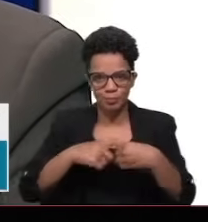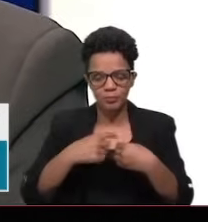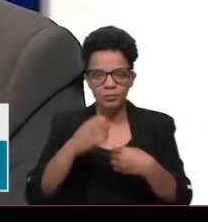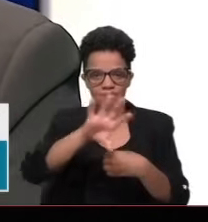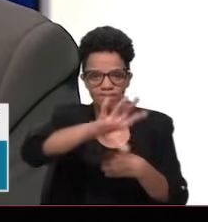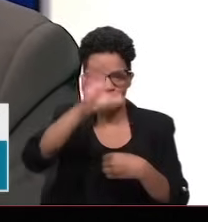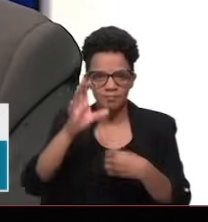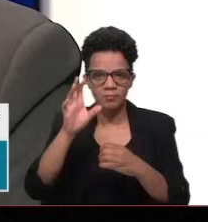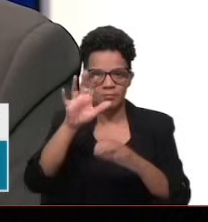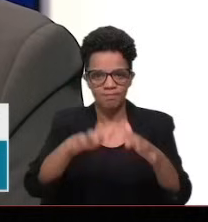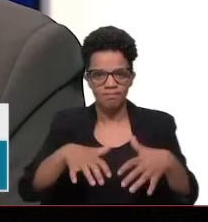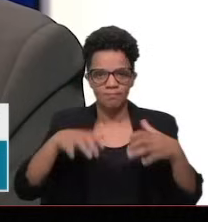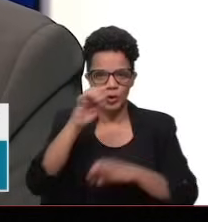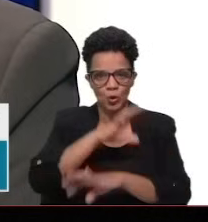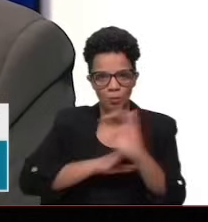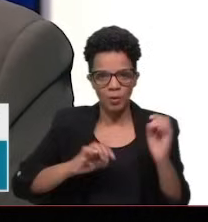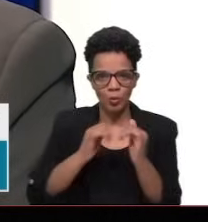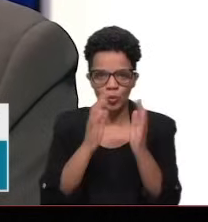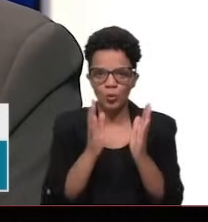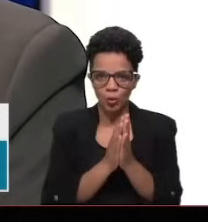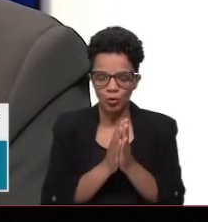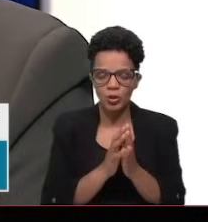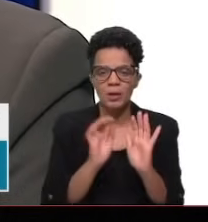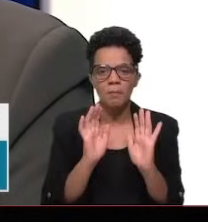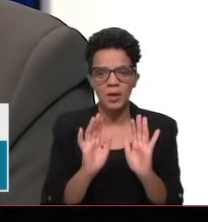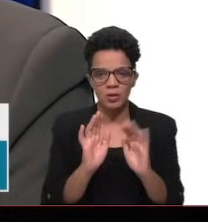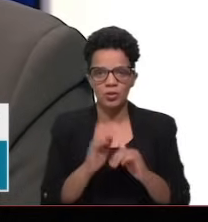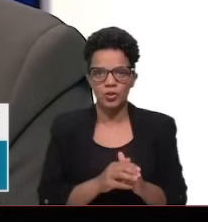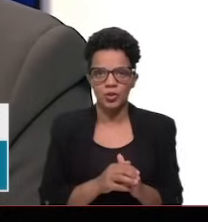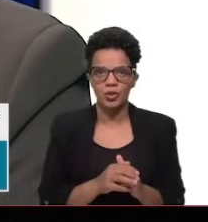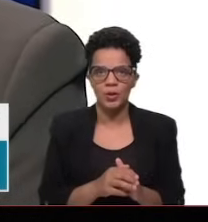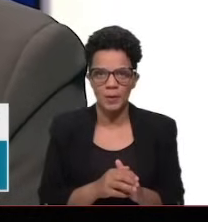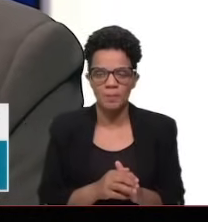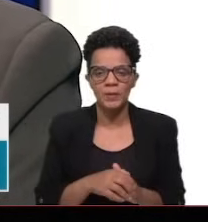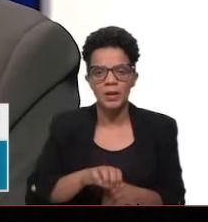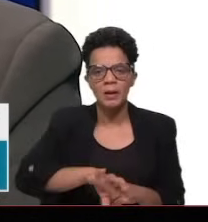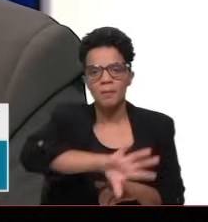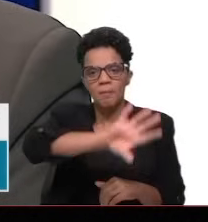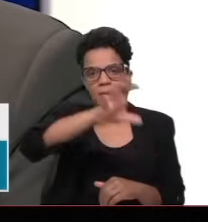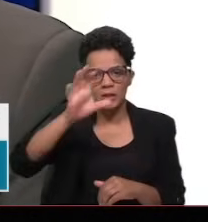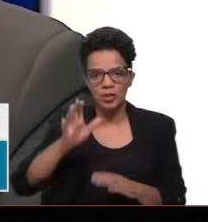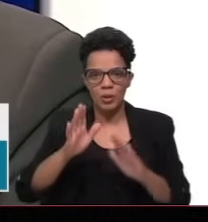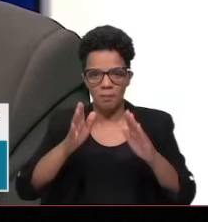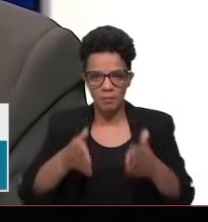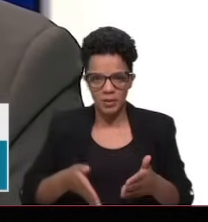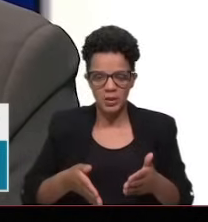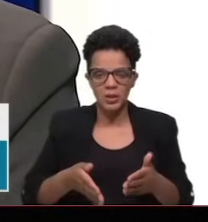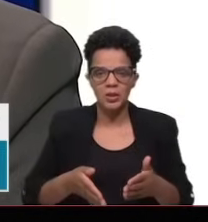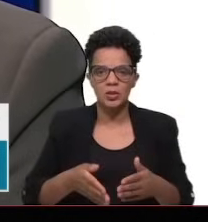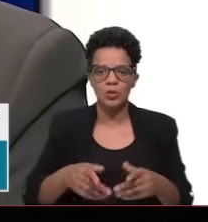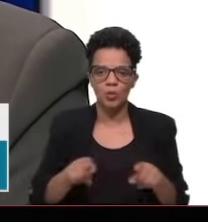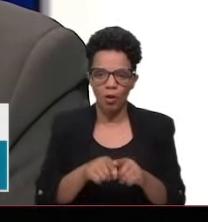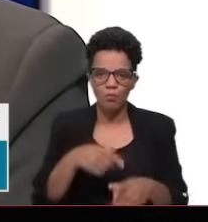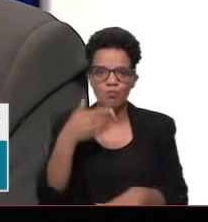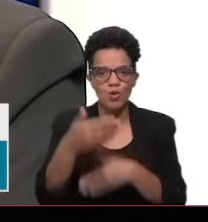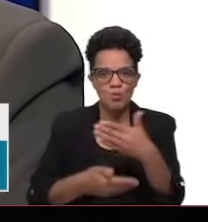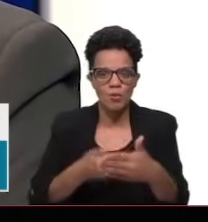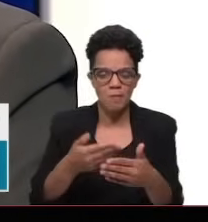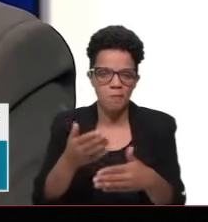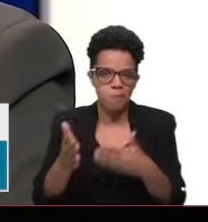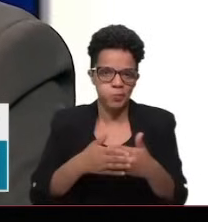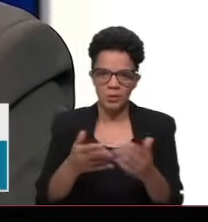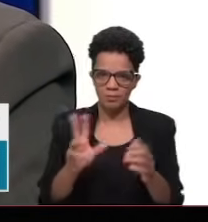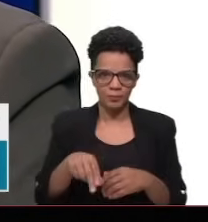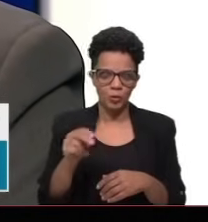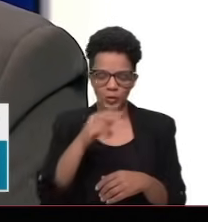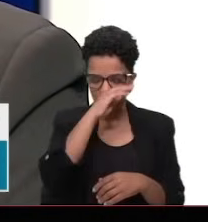europeu com todas as instituições mas nunca fechando a porta a países que precisam A países que estão a fazer o seu processo nós tivemos